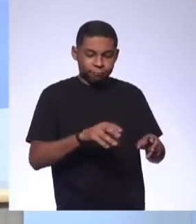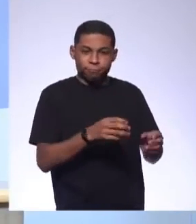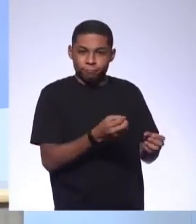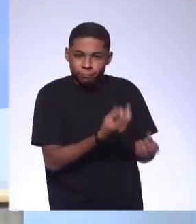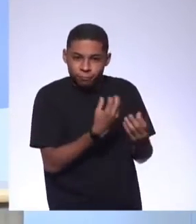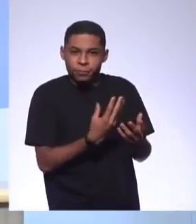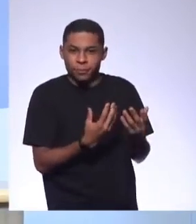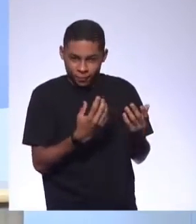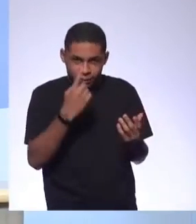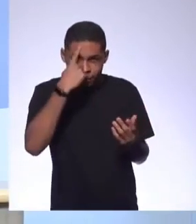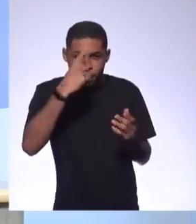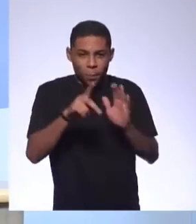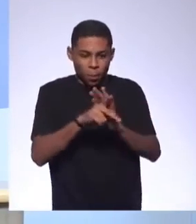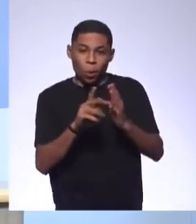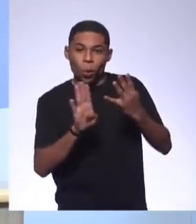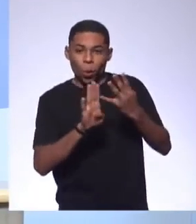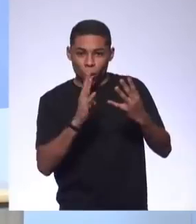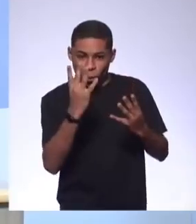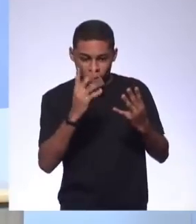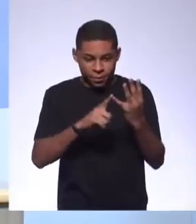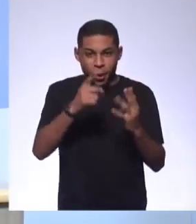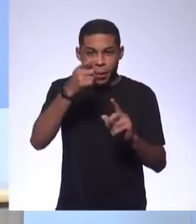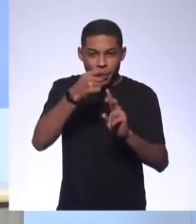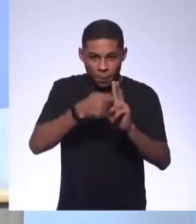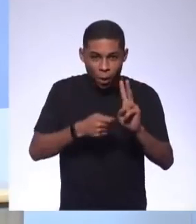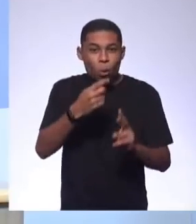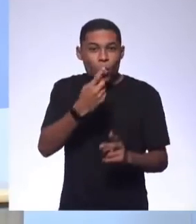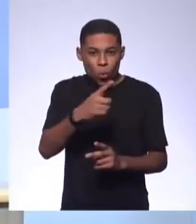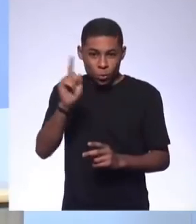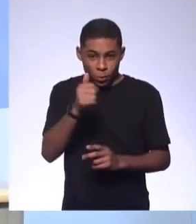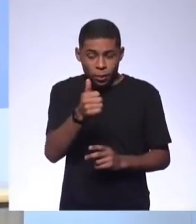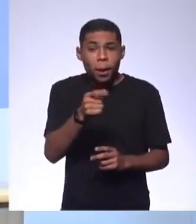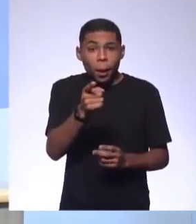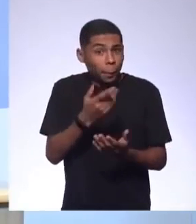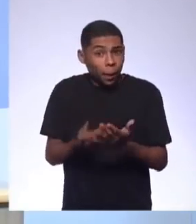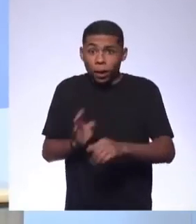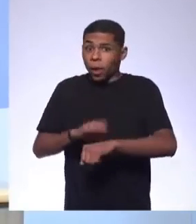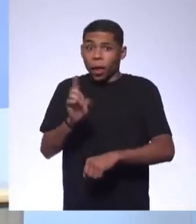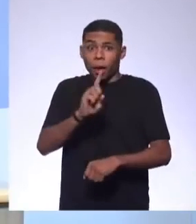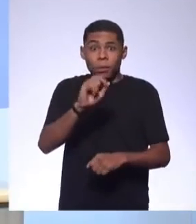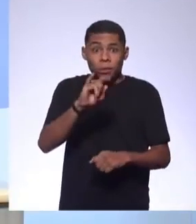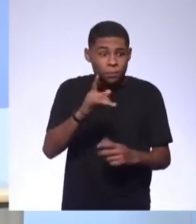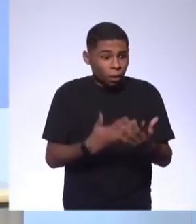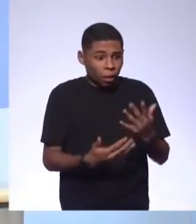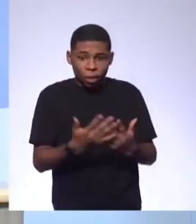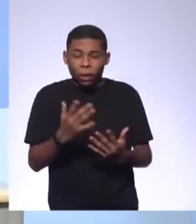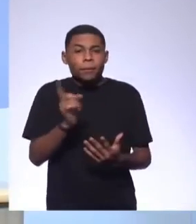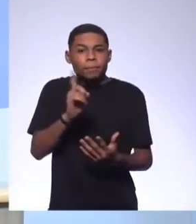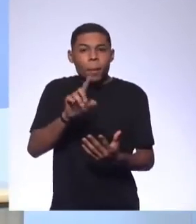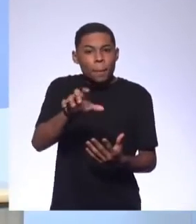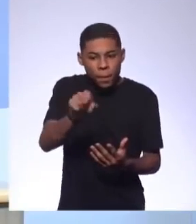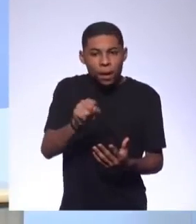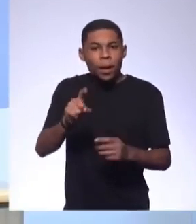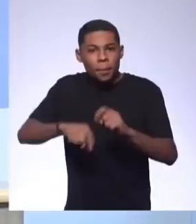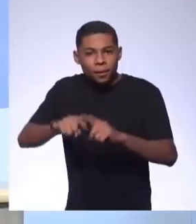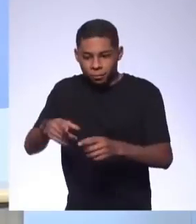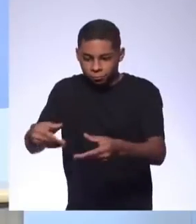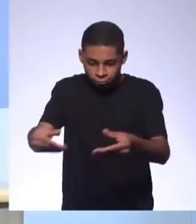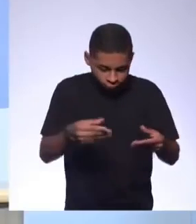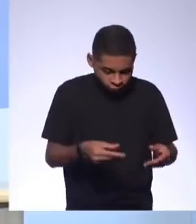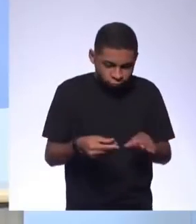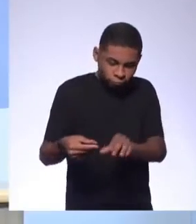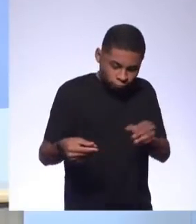quarto bimestre. Então, não perca tempo, se você ainda está aí despreparado, pega seu material, realize